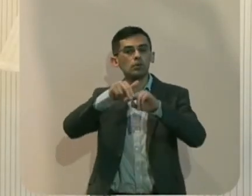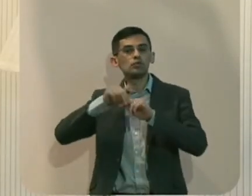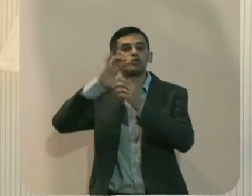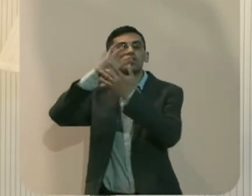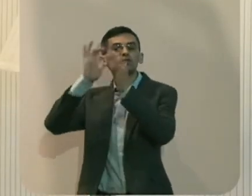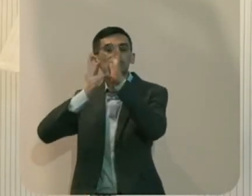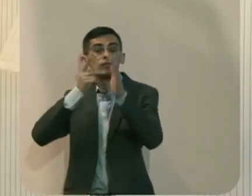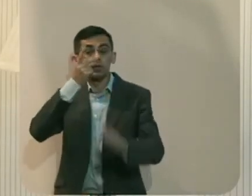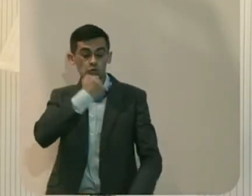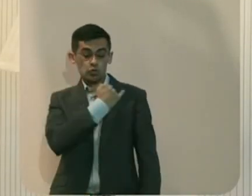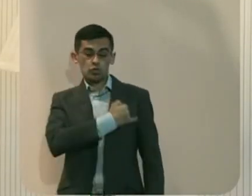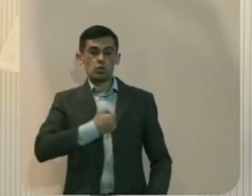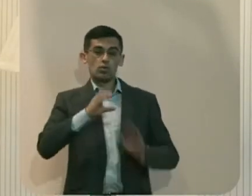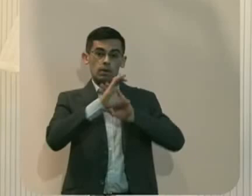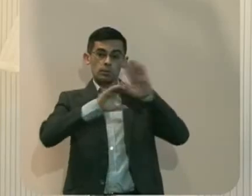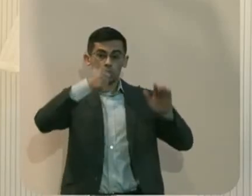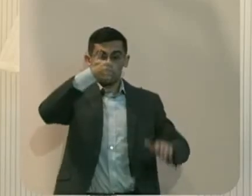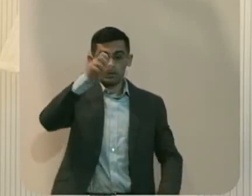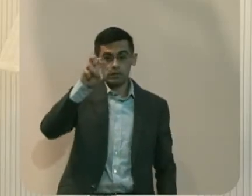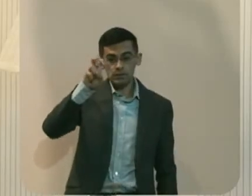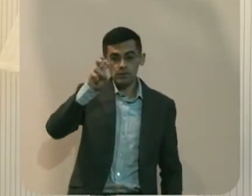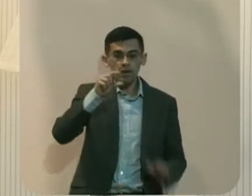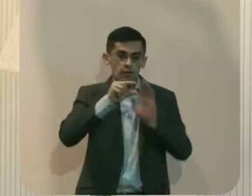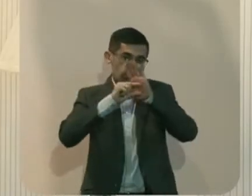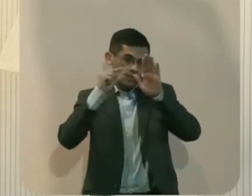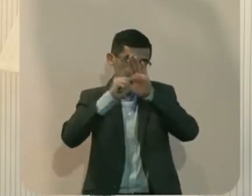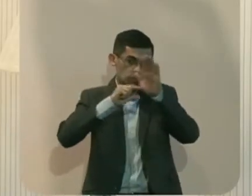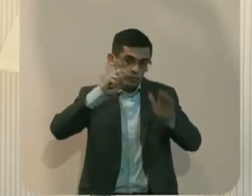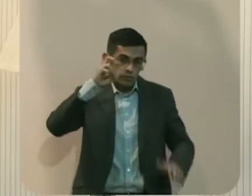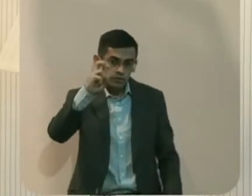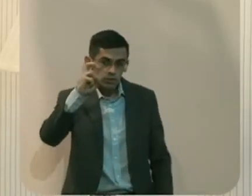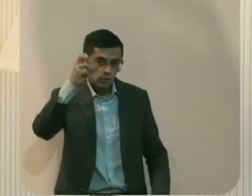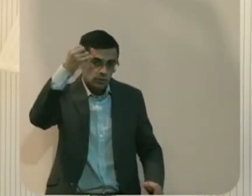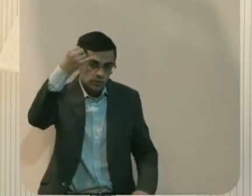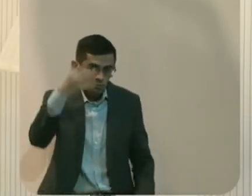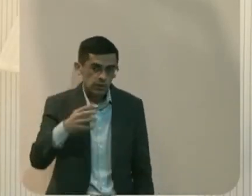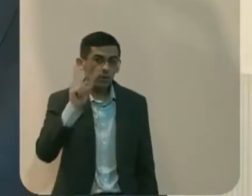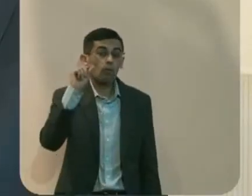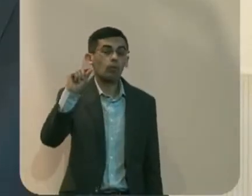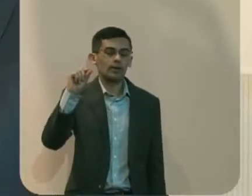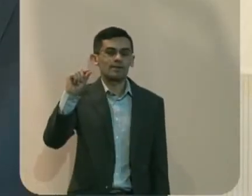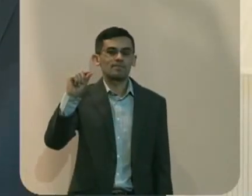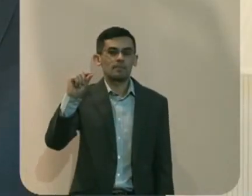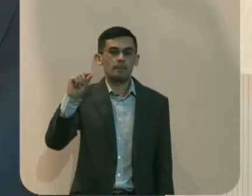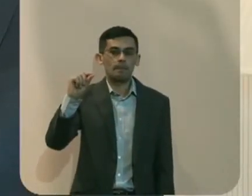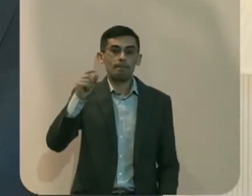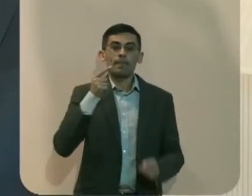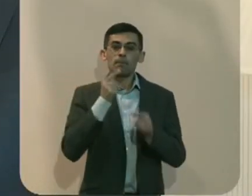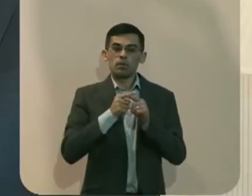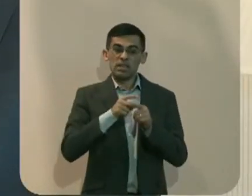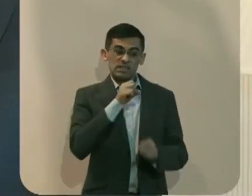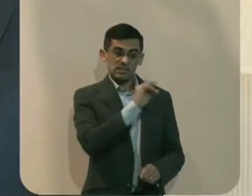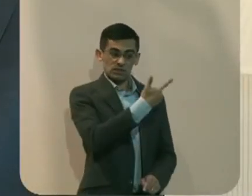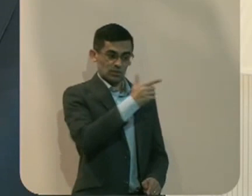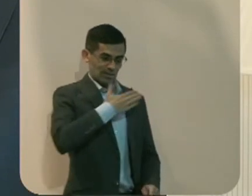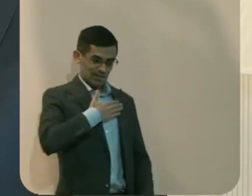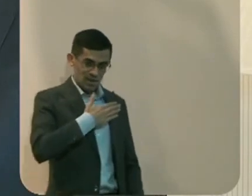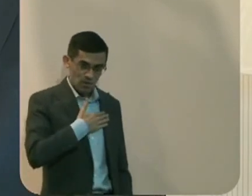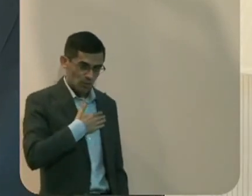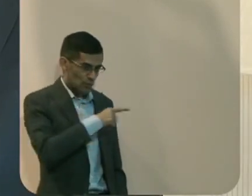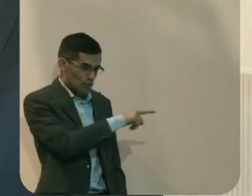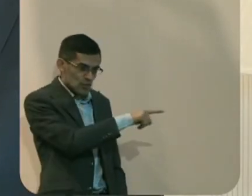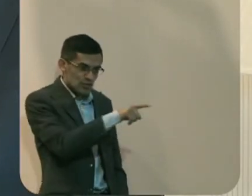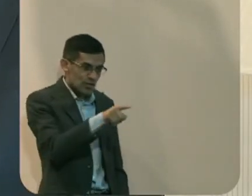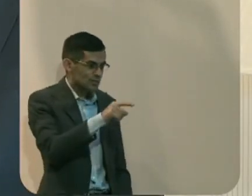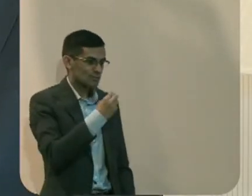Jesus disse lá em João 15, versículo 5, na segunda parte, porque sem mim